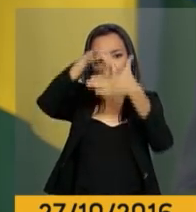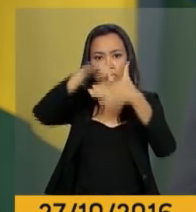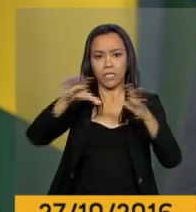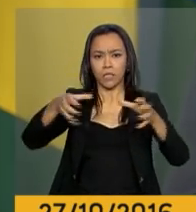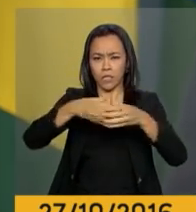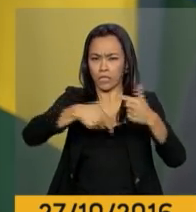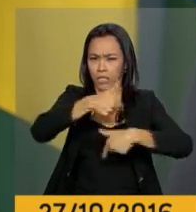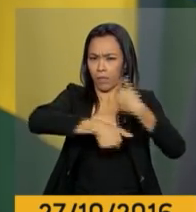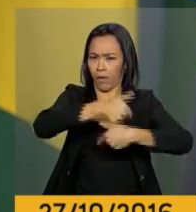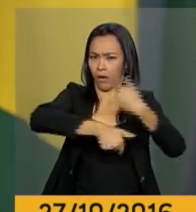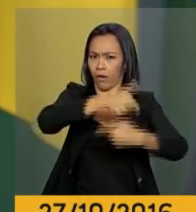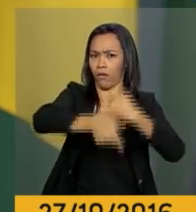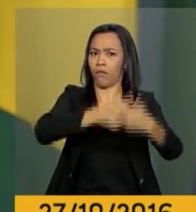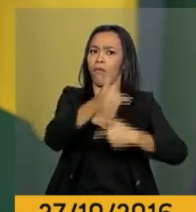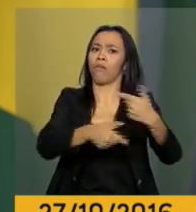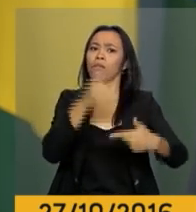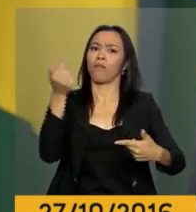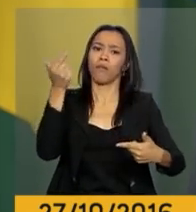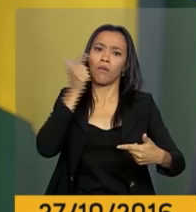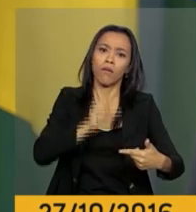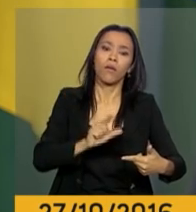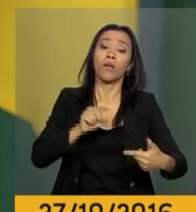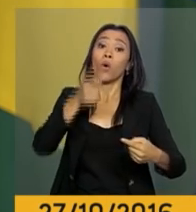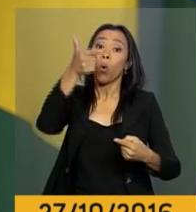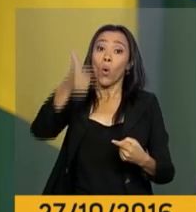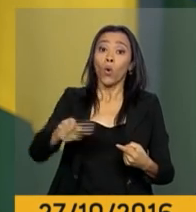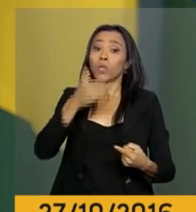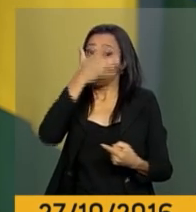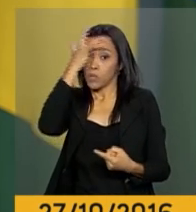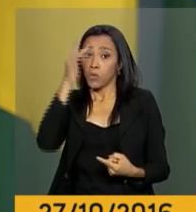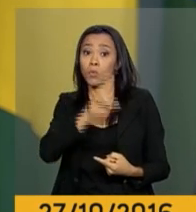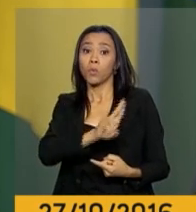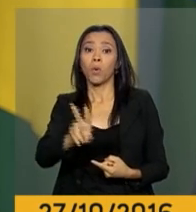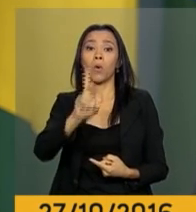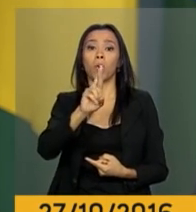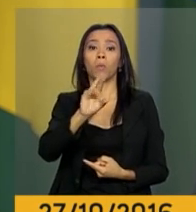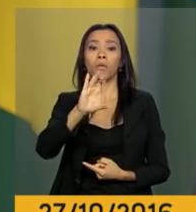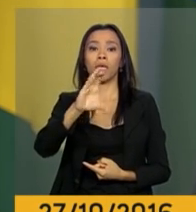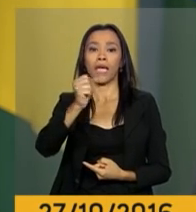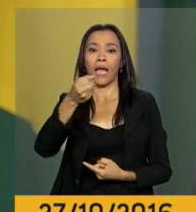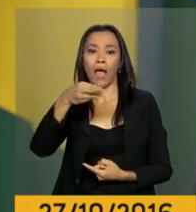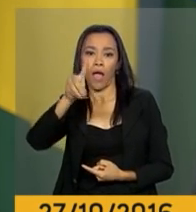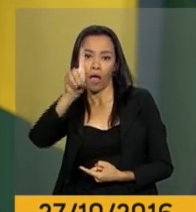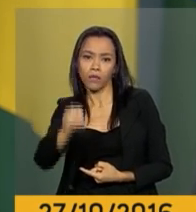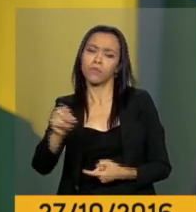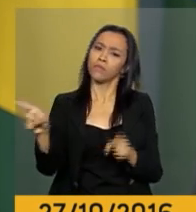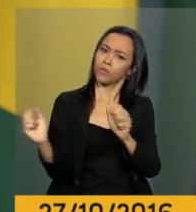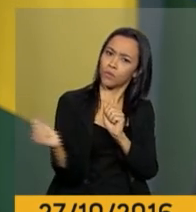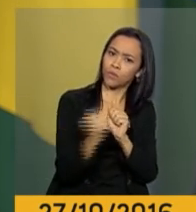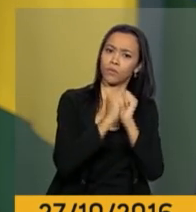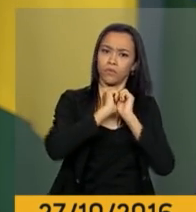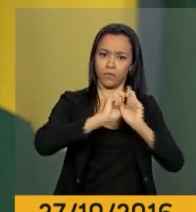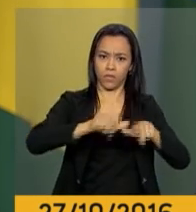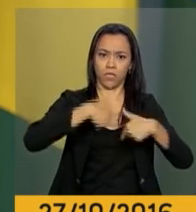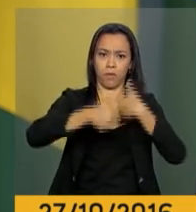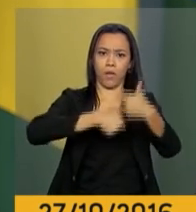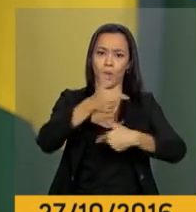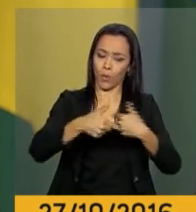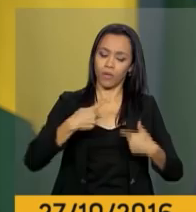Embaçaí representando muitos líderes, né? O Ricardo Izar também trabalhou numa dessas matérias, né? De modo que